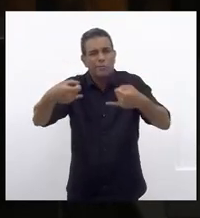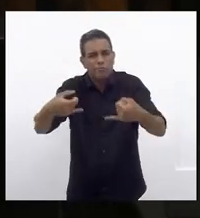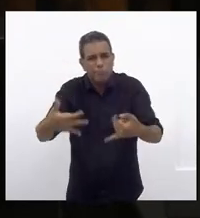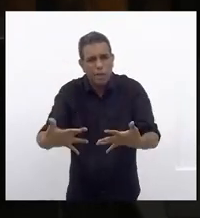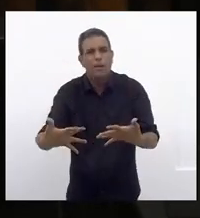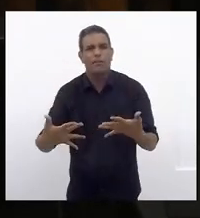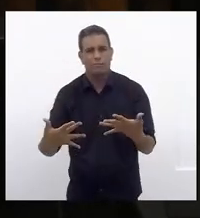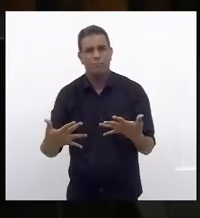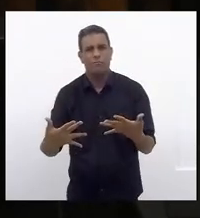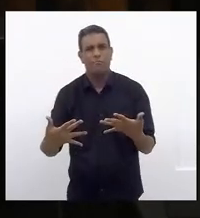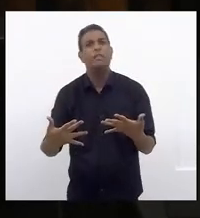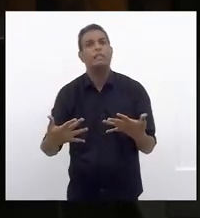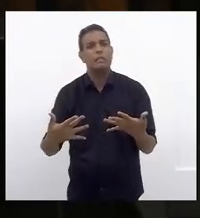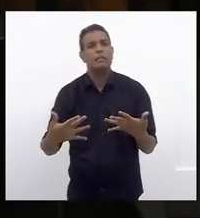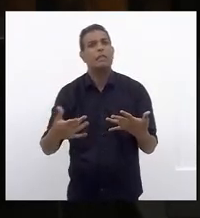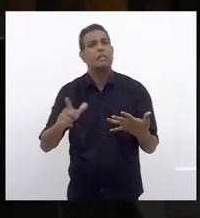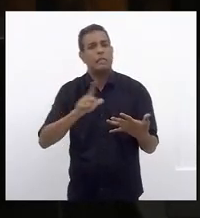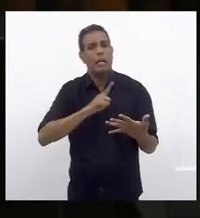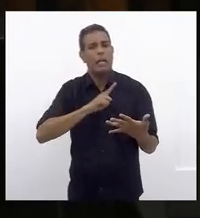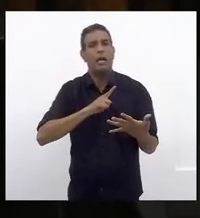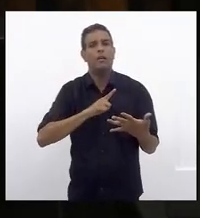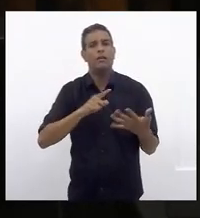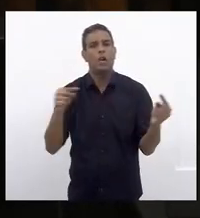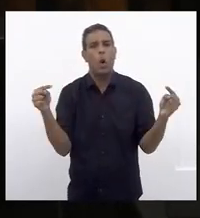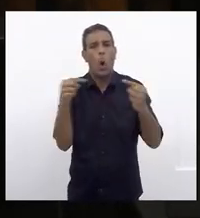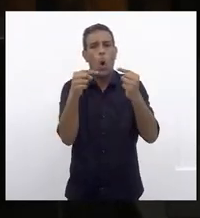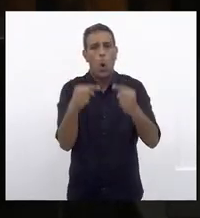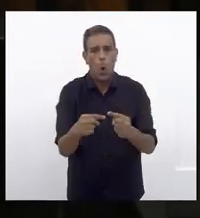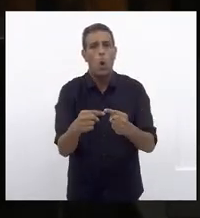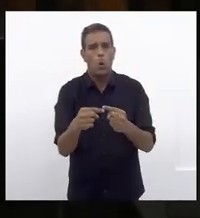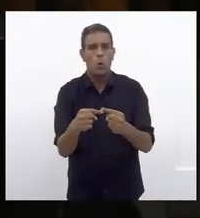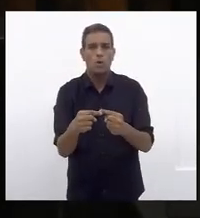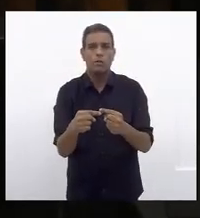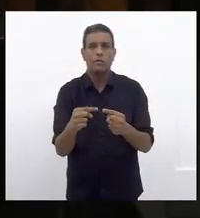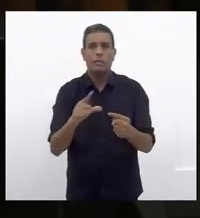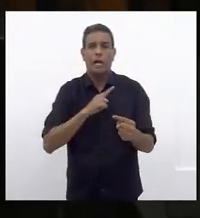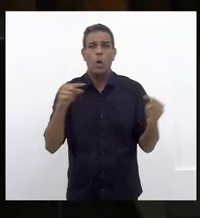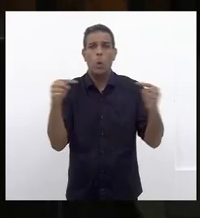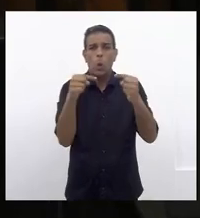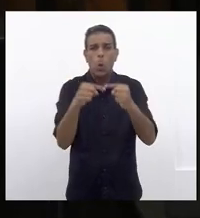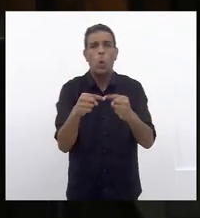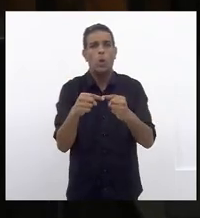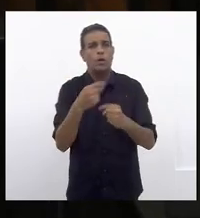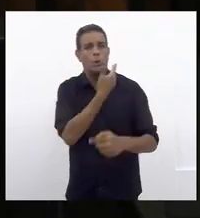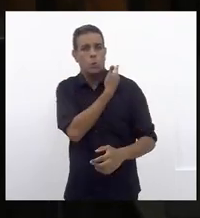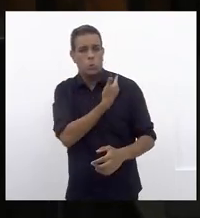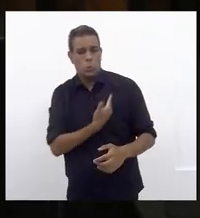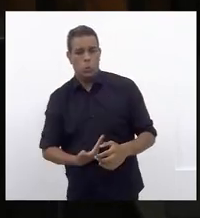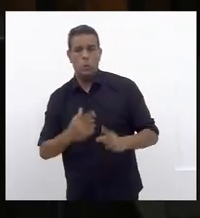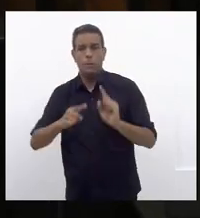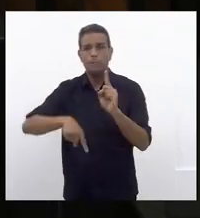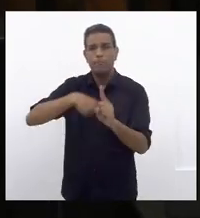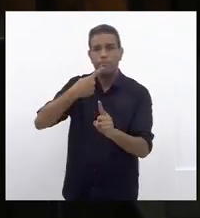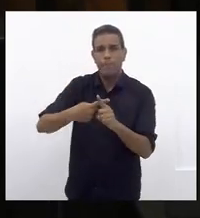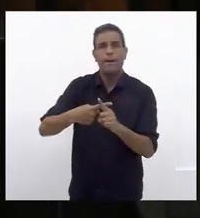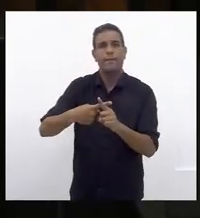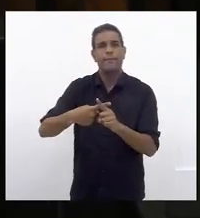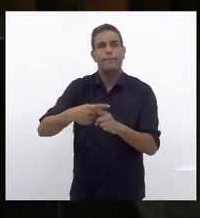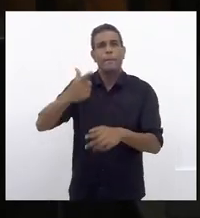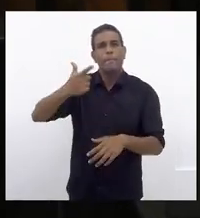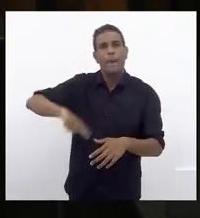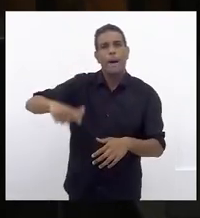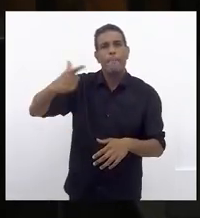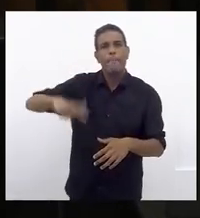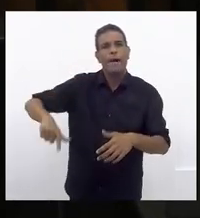tem jurisprudência na casa, não tem jurisprudência no governo em outras